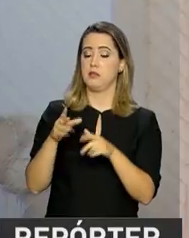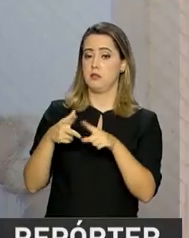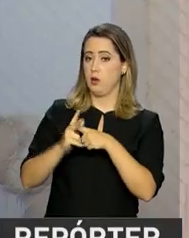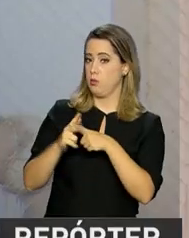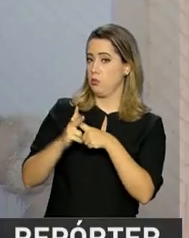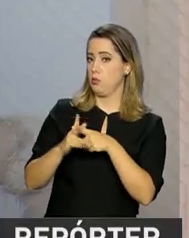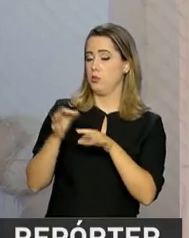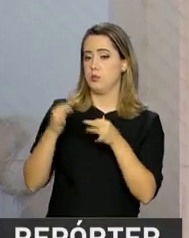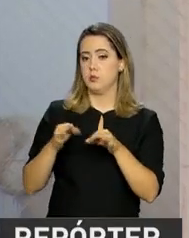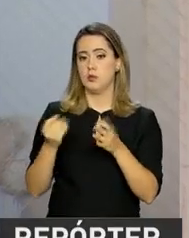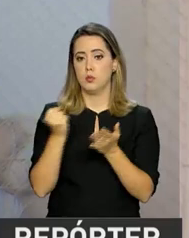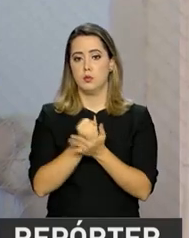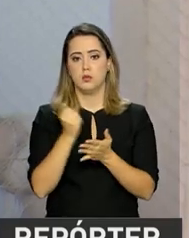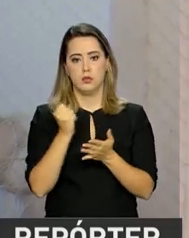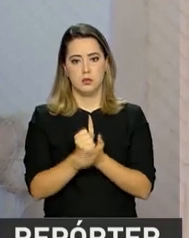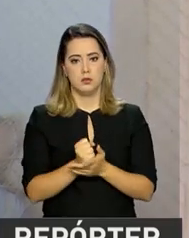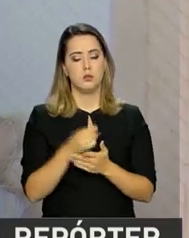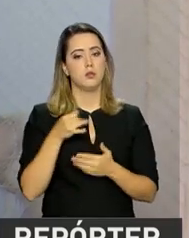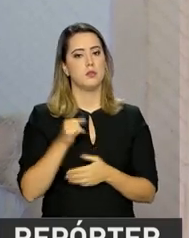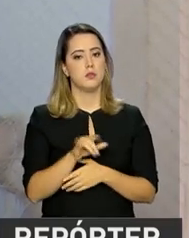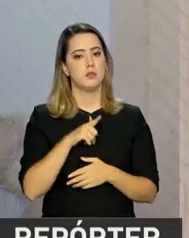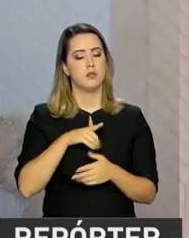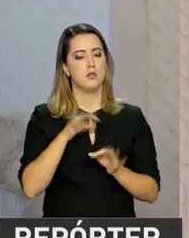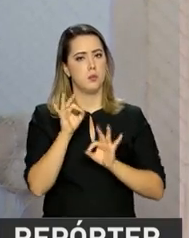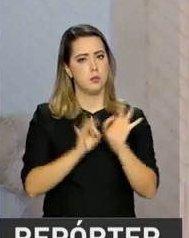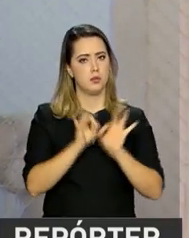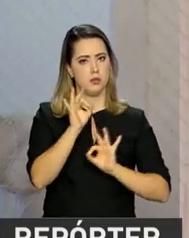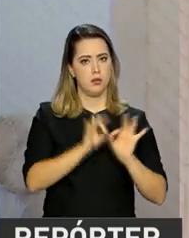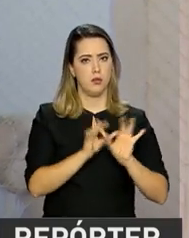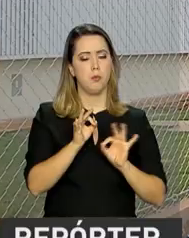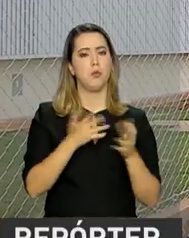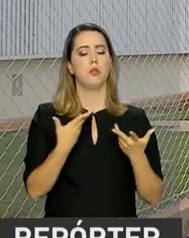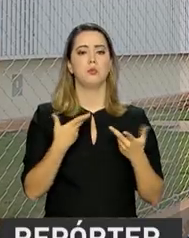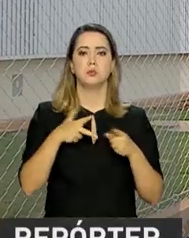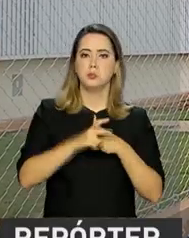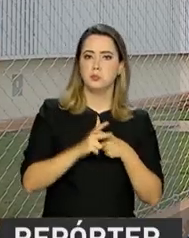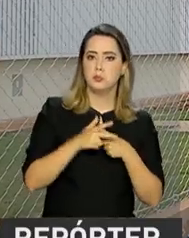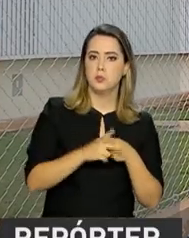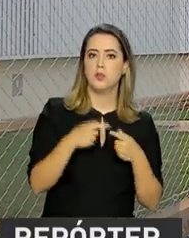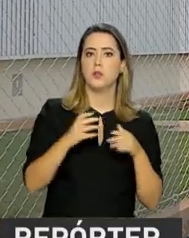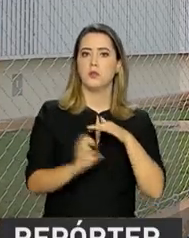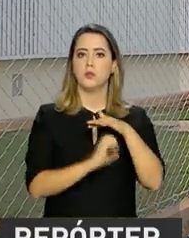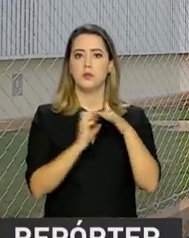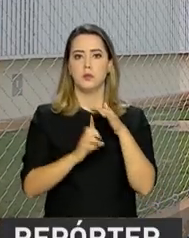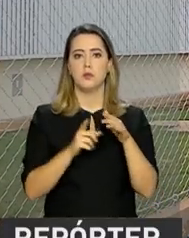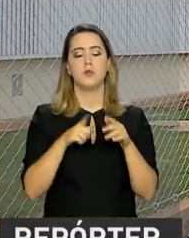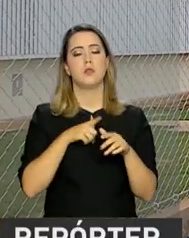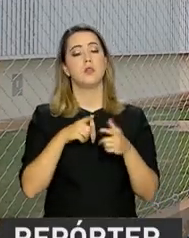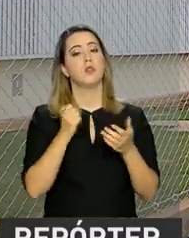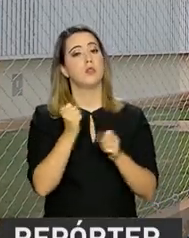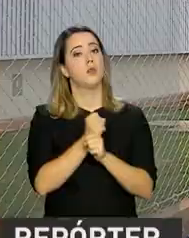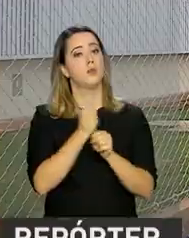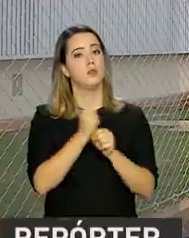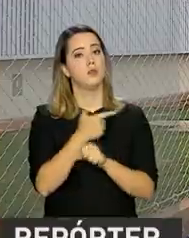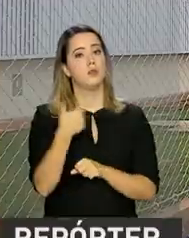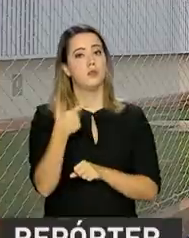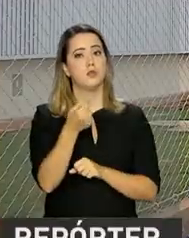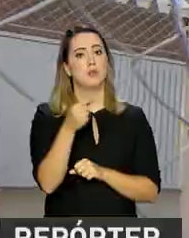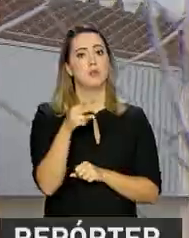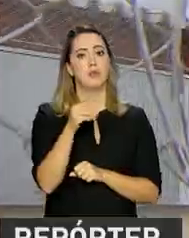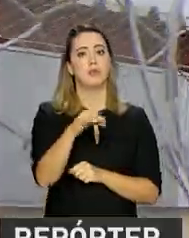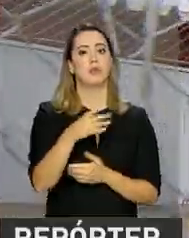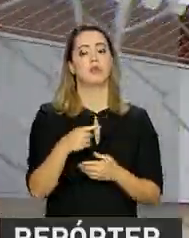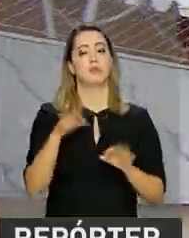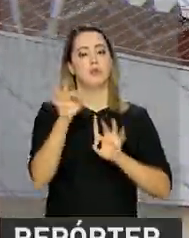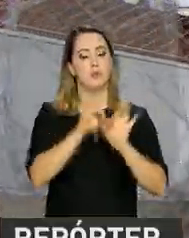correções previstas no contrato. Caso alguma alteração seja necessária, a empresa responsável pela obra terá 120 dias